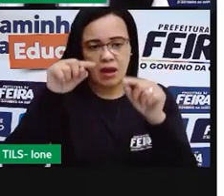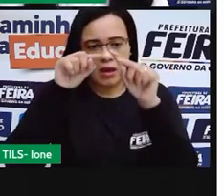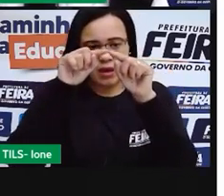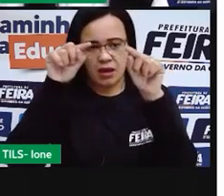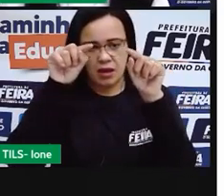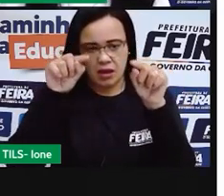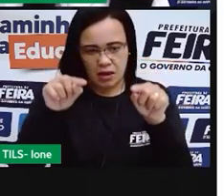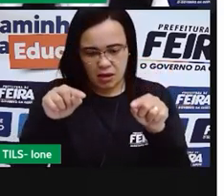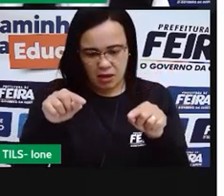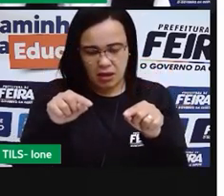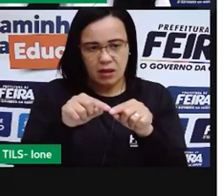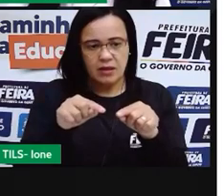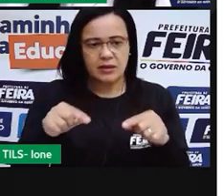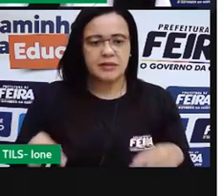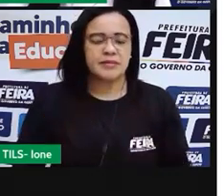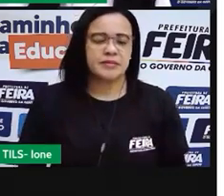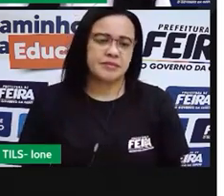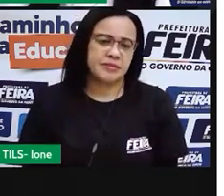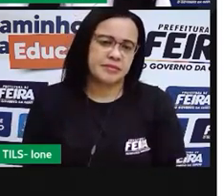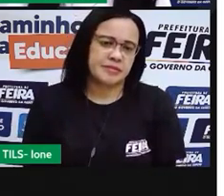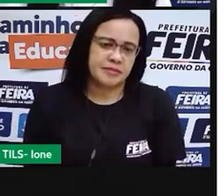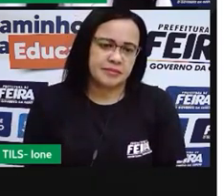formato de círculo,